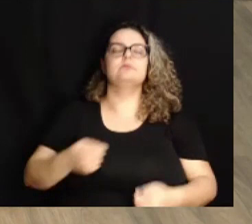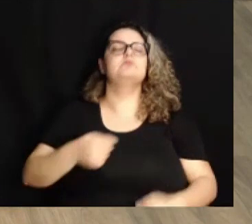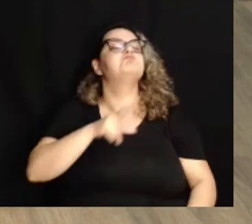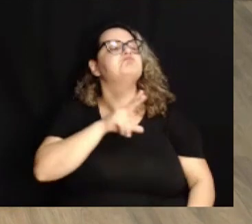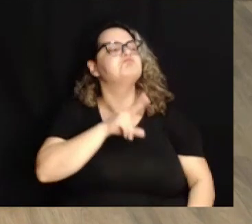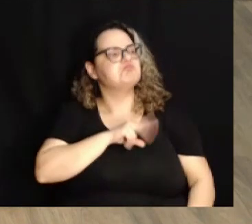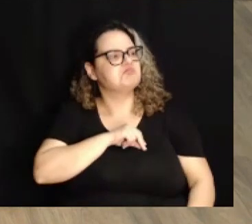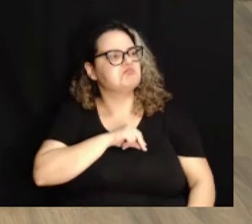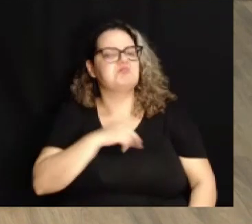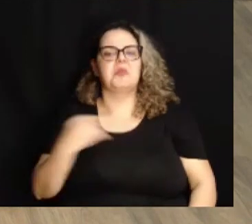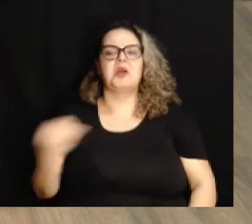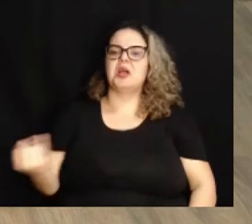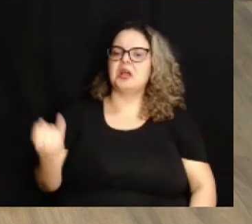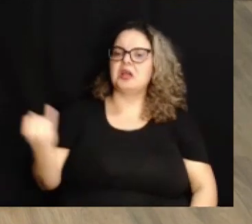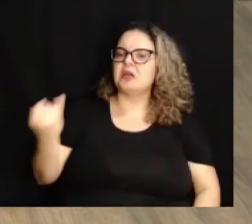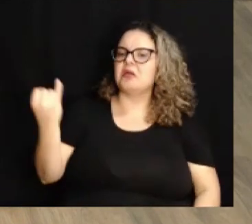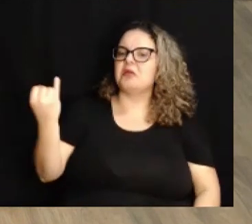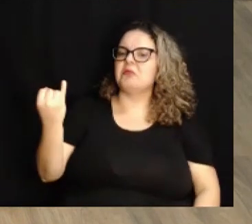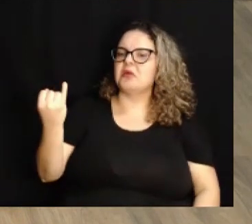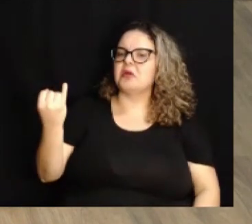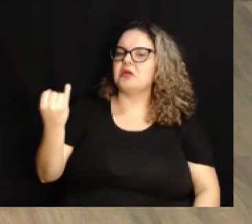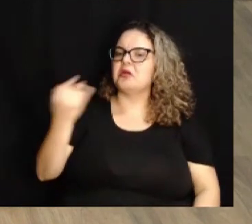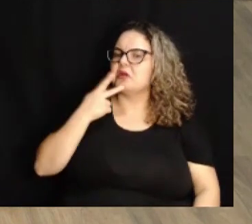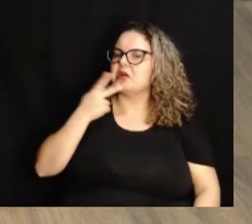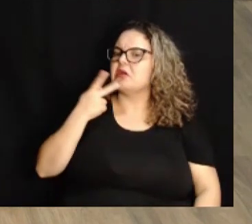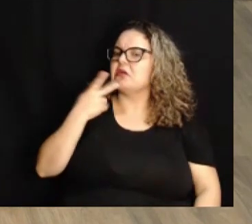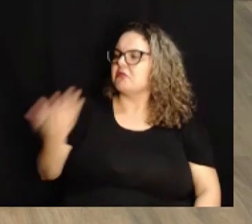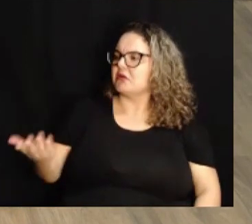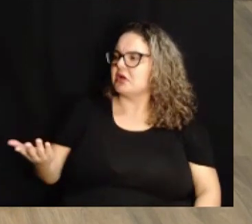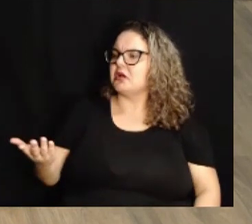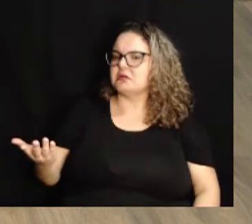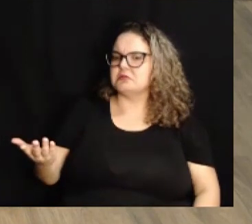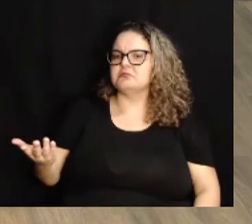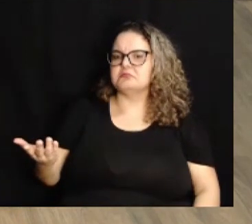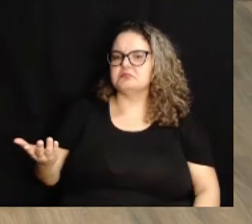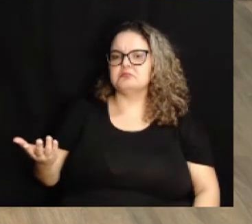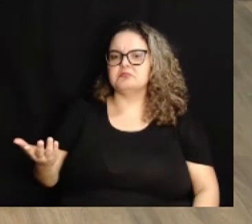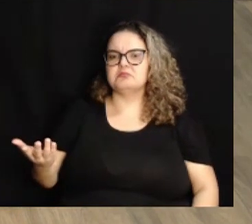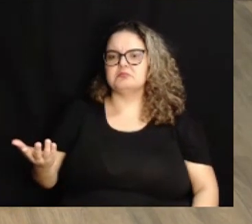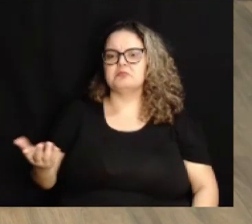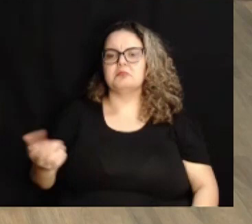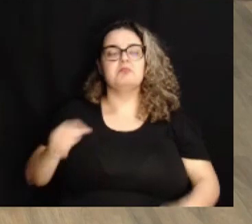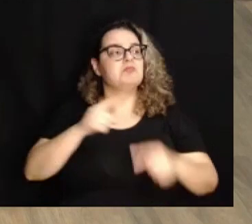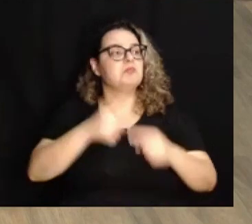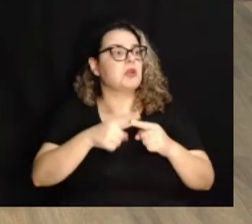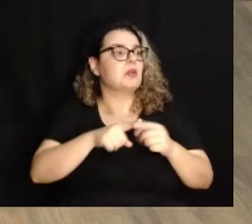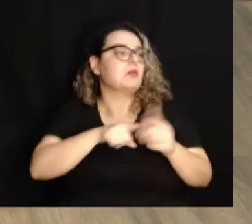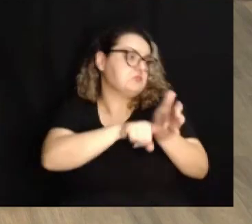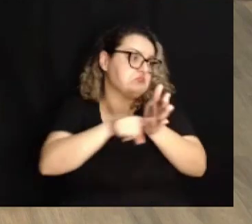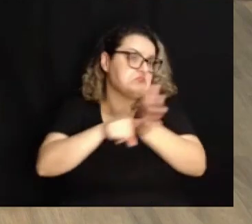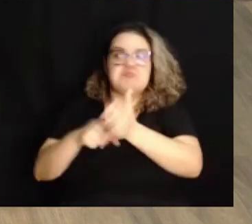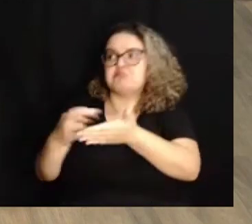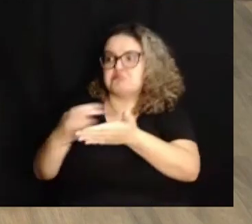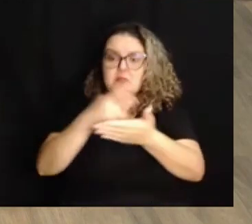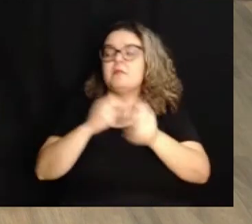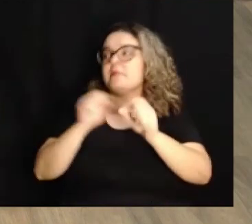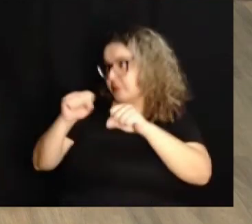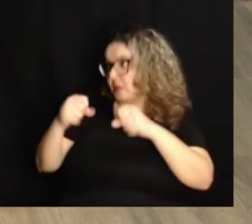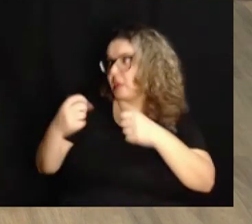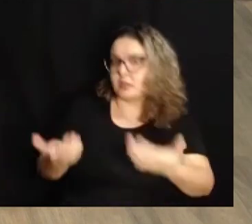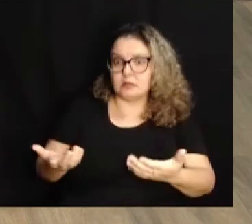que você acaba de dizer, porque você acaba fazendo aí uma investigação, né, Isso, sim.